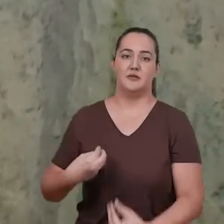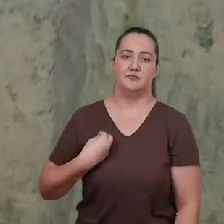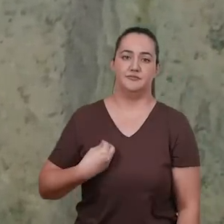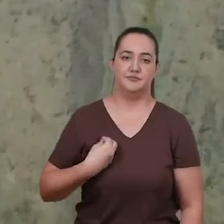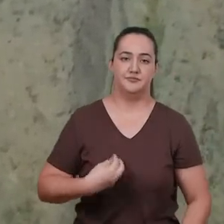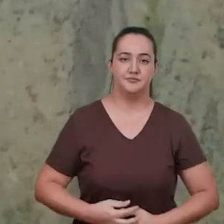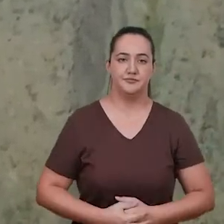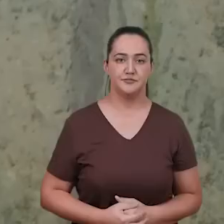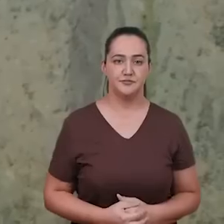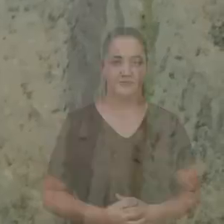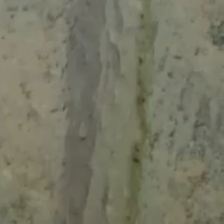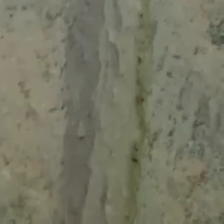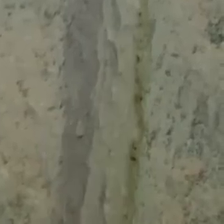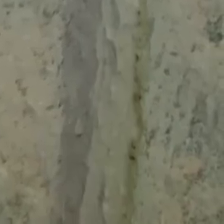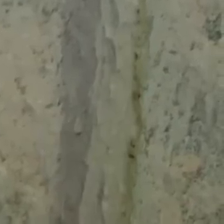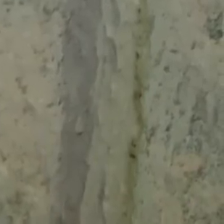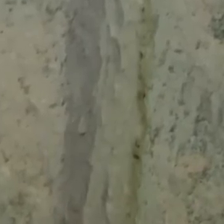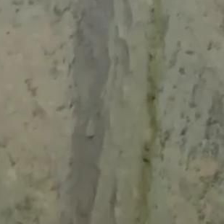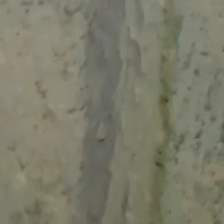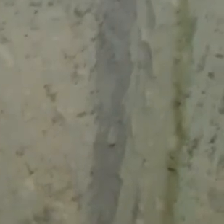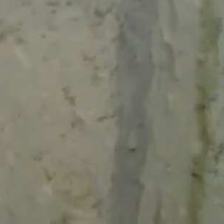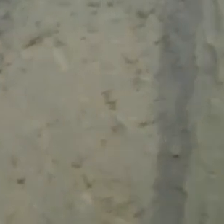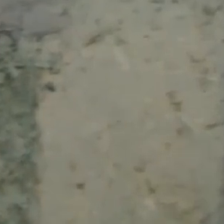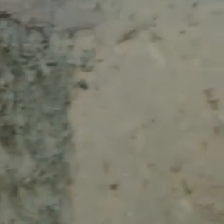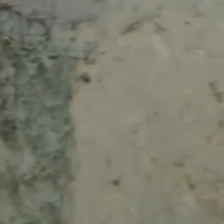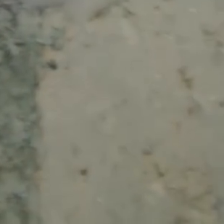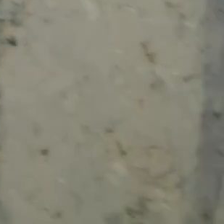família sobrevivia.